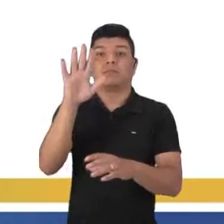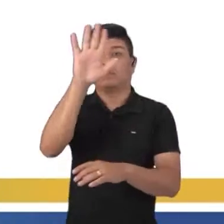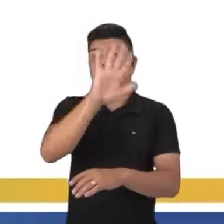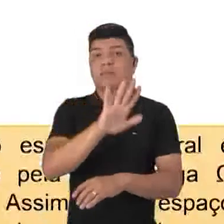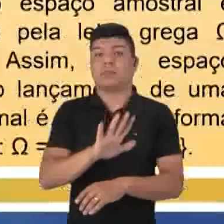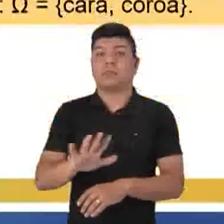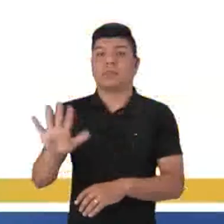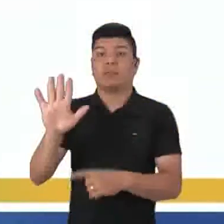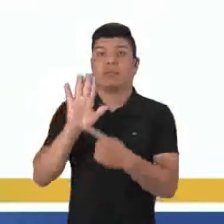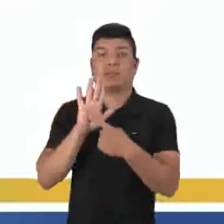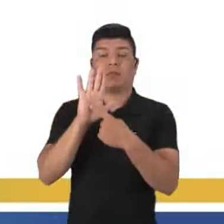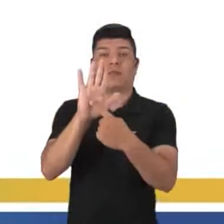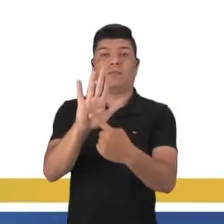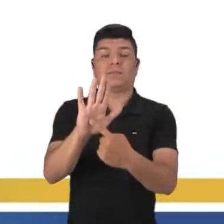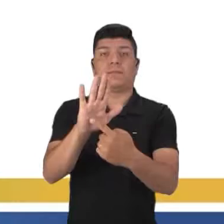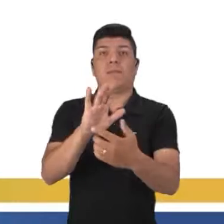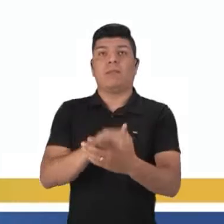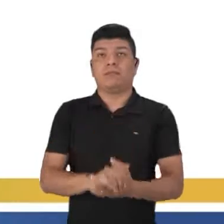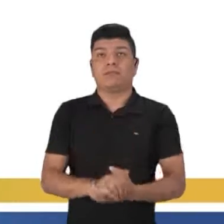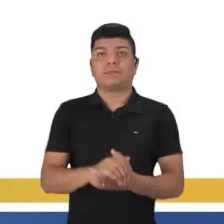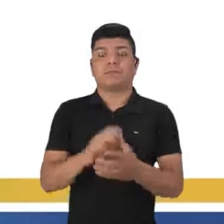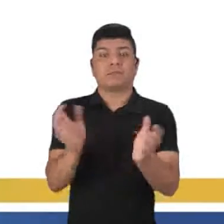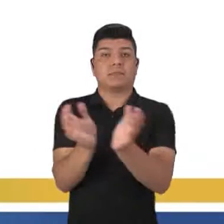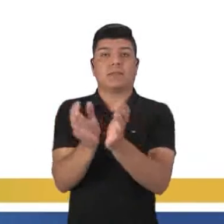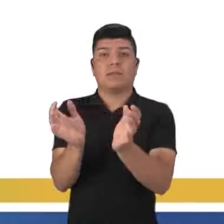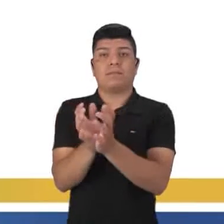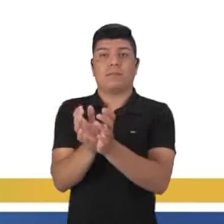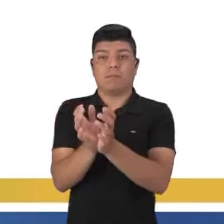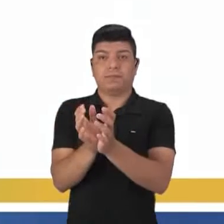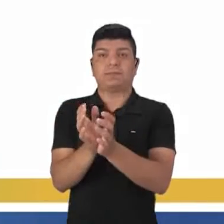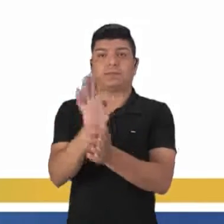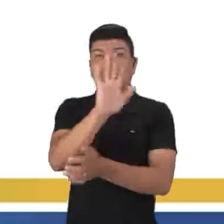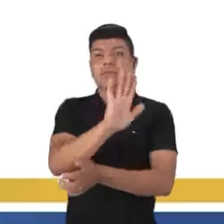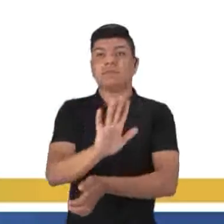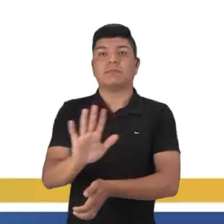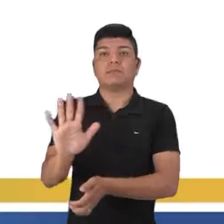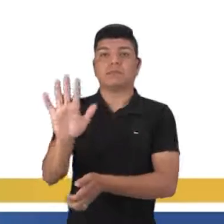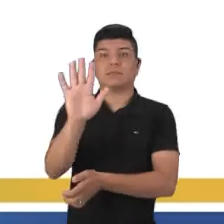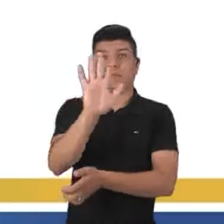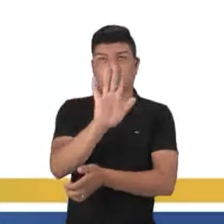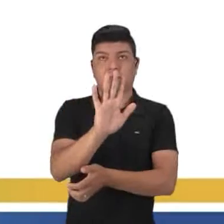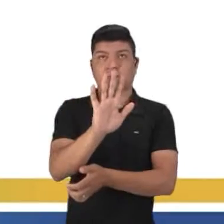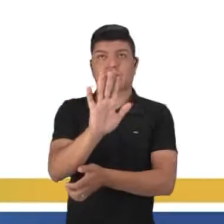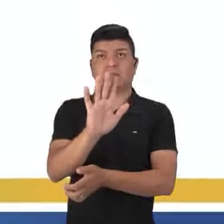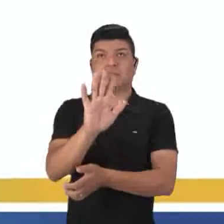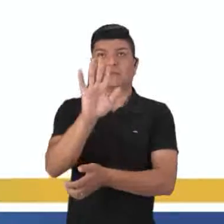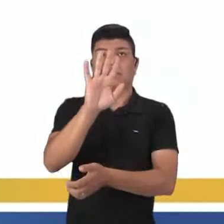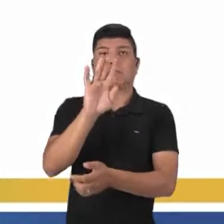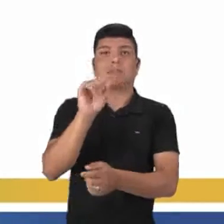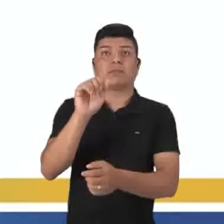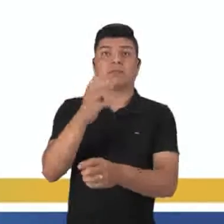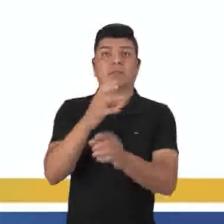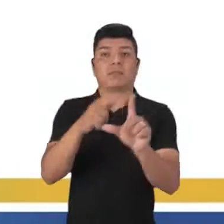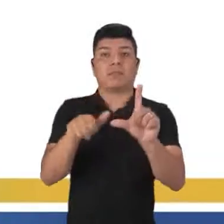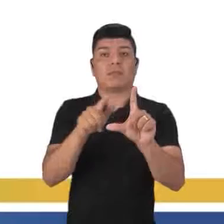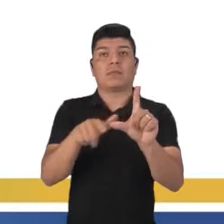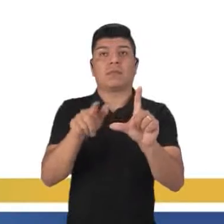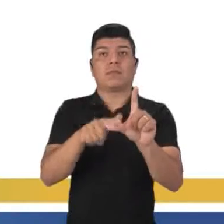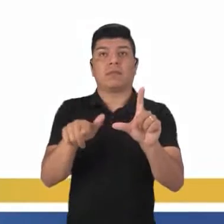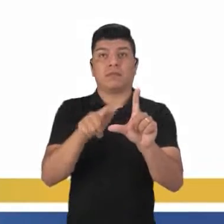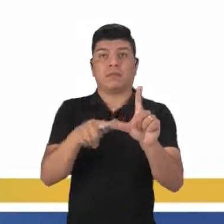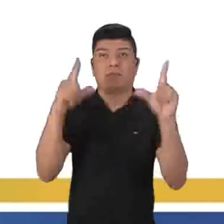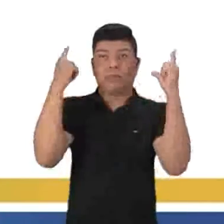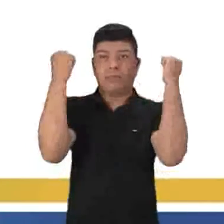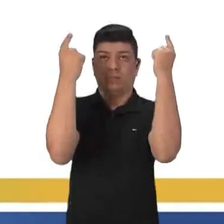espaço amostral. Então, o conjunto aí que a gente chama de espaço amostral é simbolizado pela letrinha grega aí,